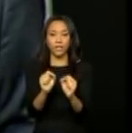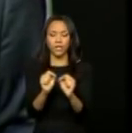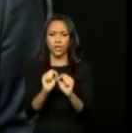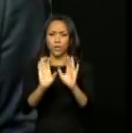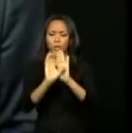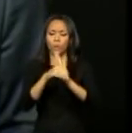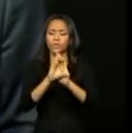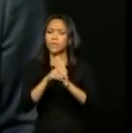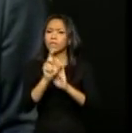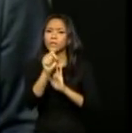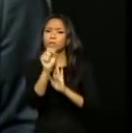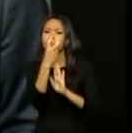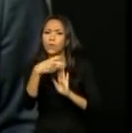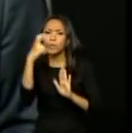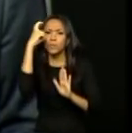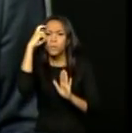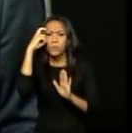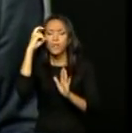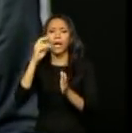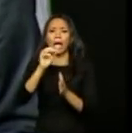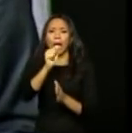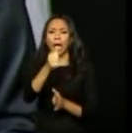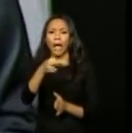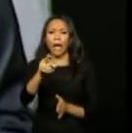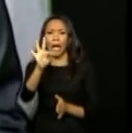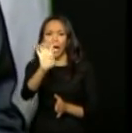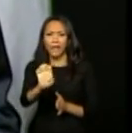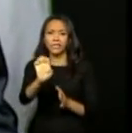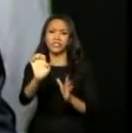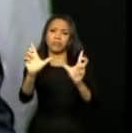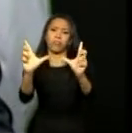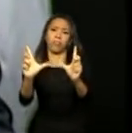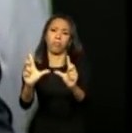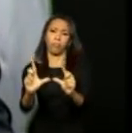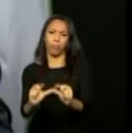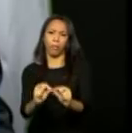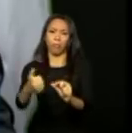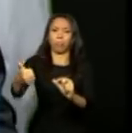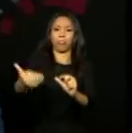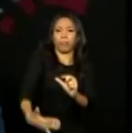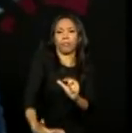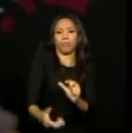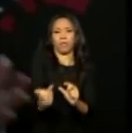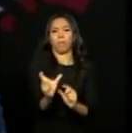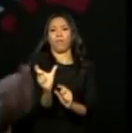cultura reduz o lugar da arte no projeto estratégico que vamos empreender.